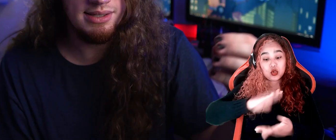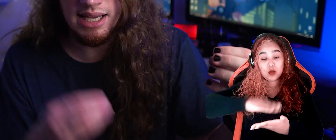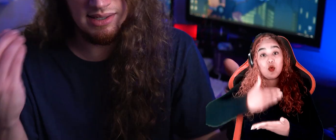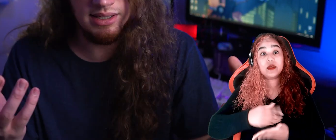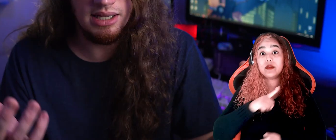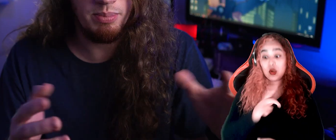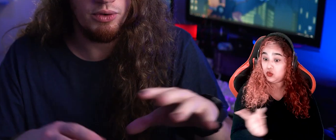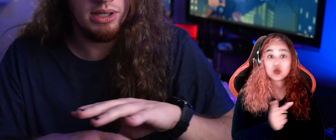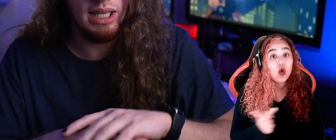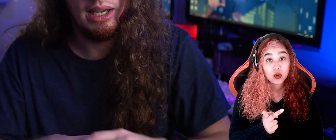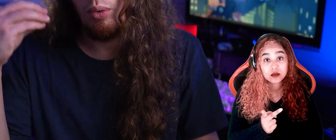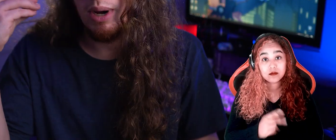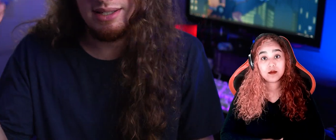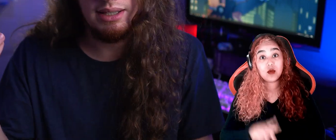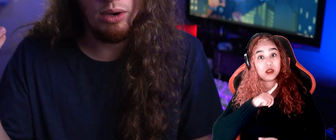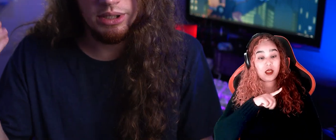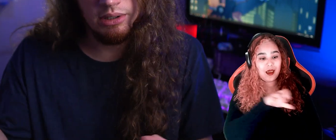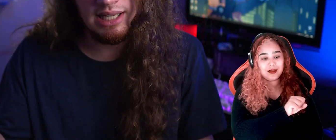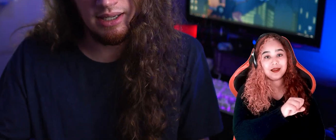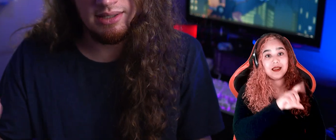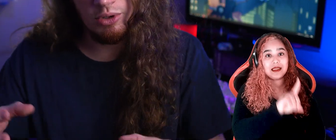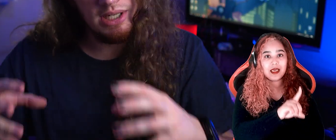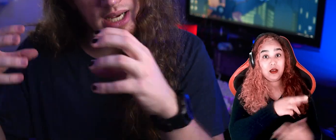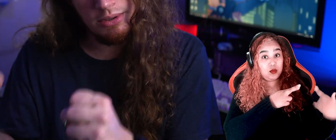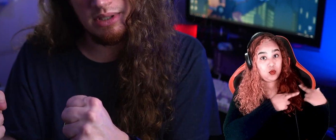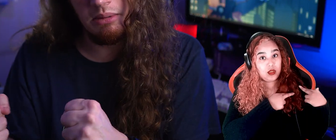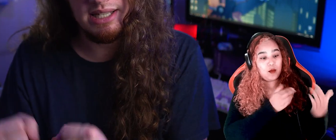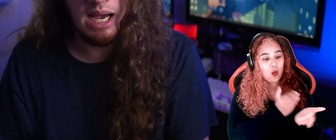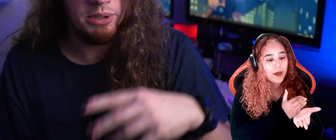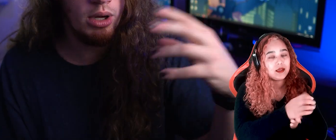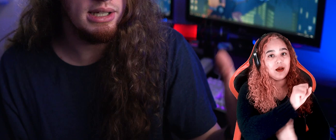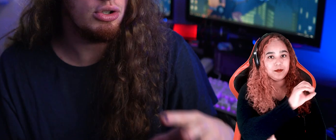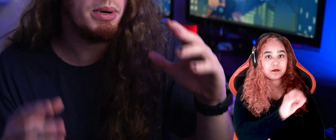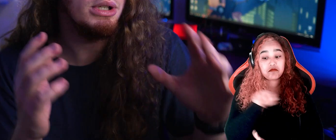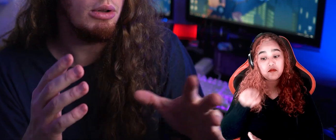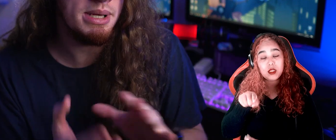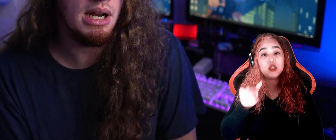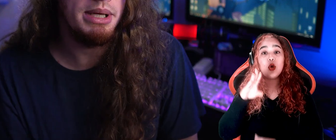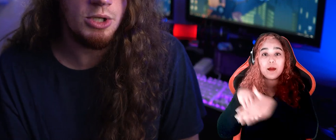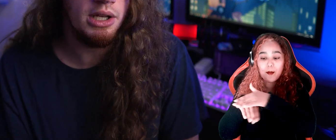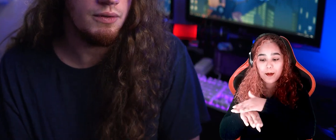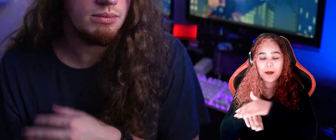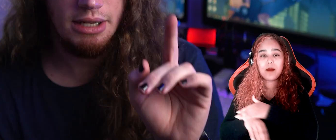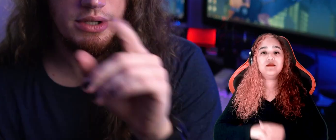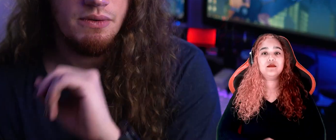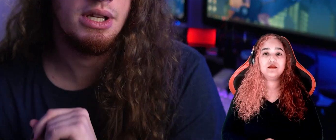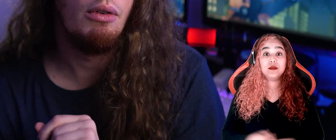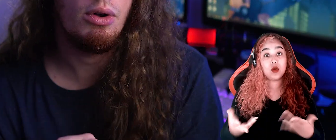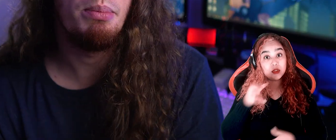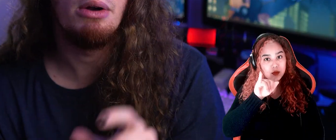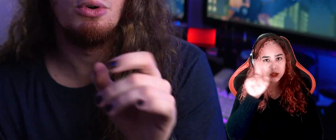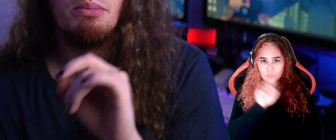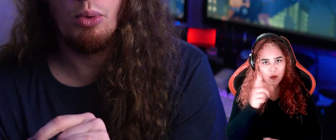HDs e SSDs, para você ter o SSD cuidando dessa questão de iniciar o seu sistema mais rápido, e do HD só para cuidar do armazenamento de arquivos. Inclusive,